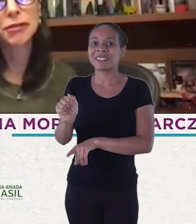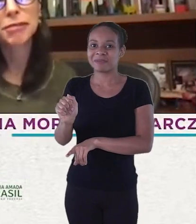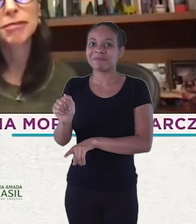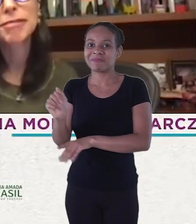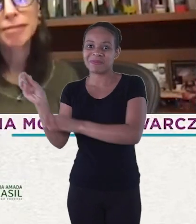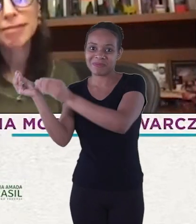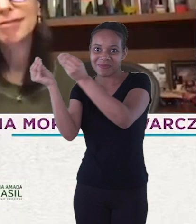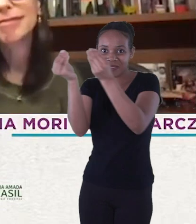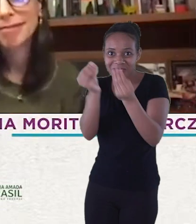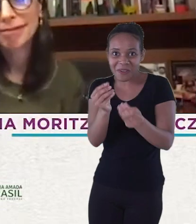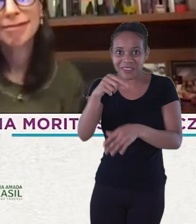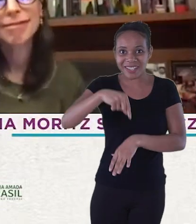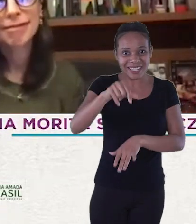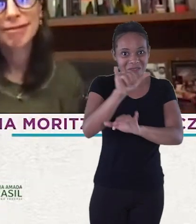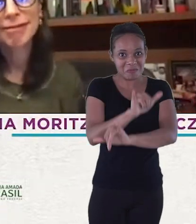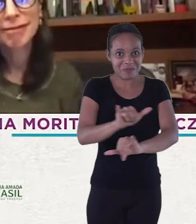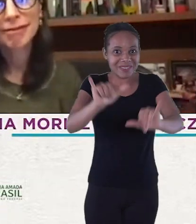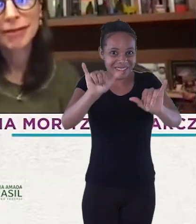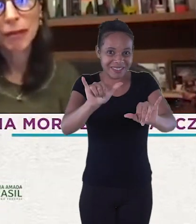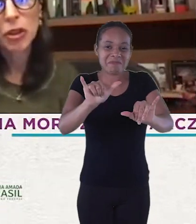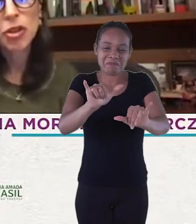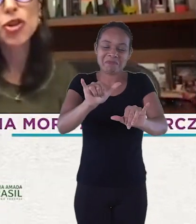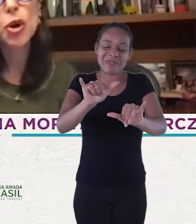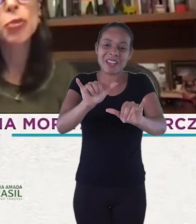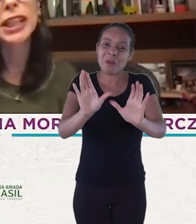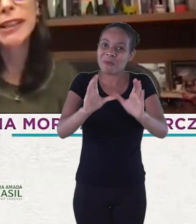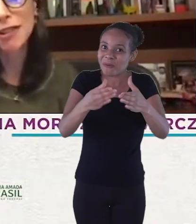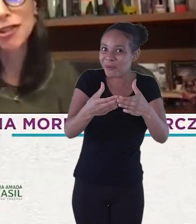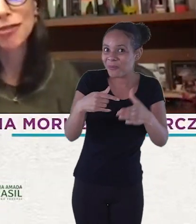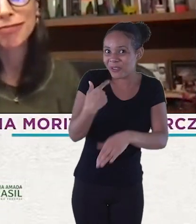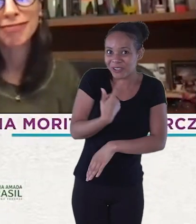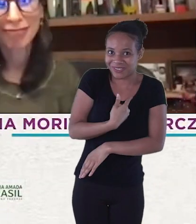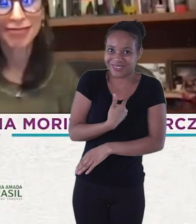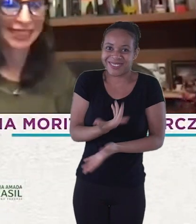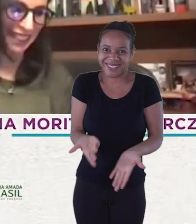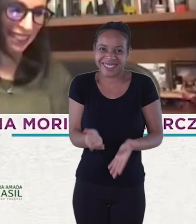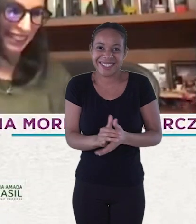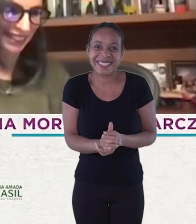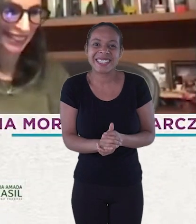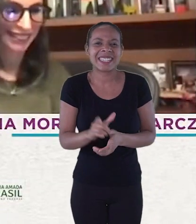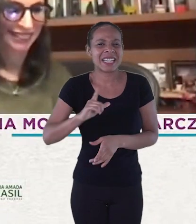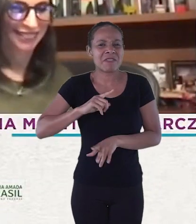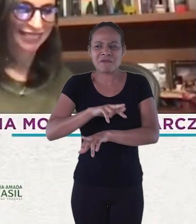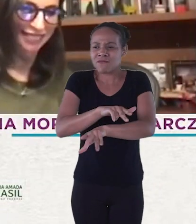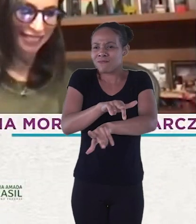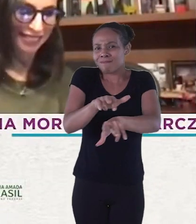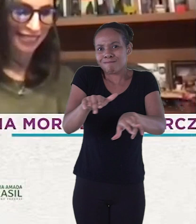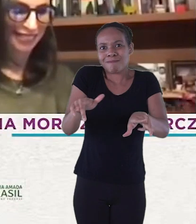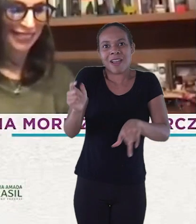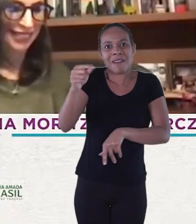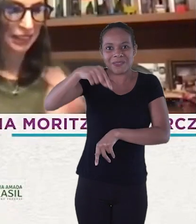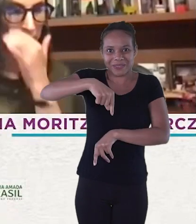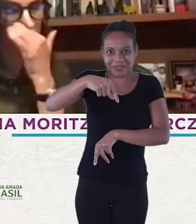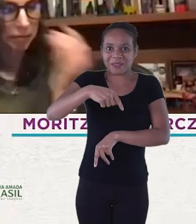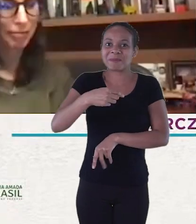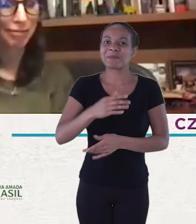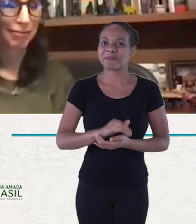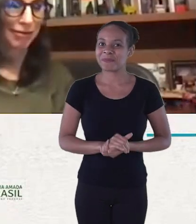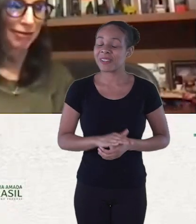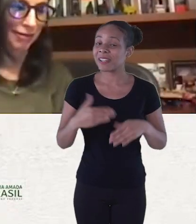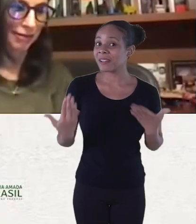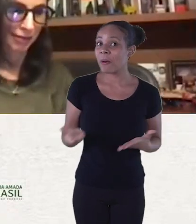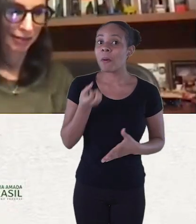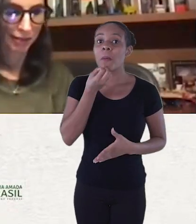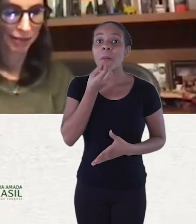parte do nosso grupo de afetos. Mia, Gualusa, Jaque, tantos outros, né? Então, muito boa